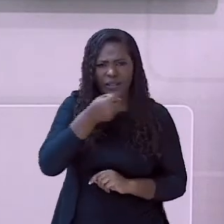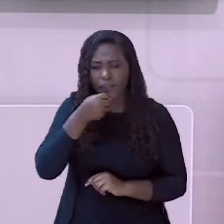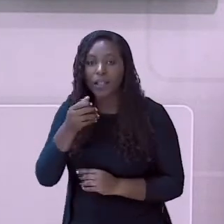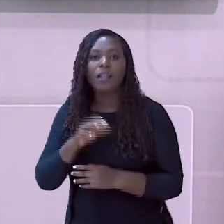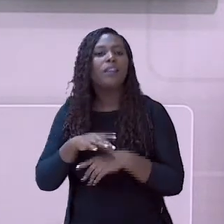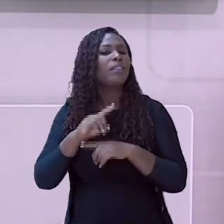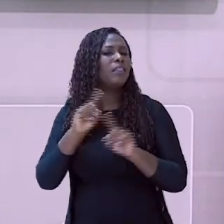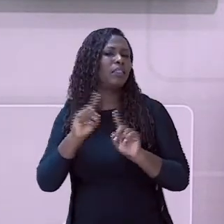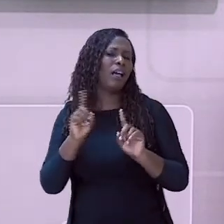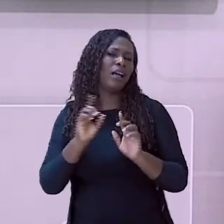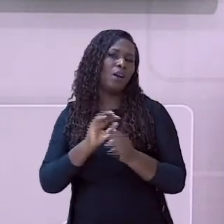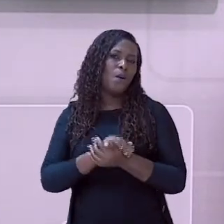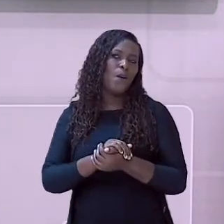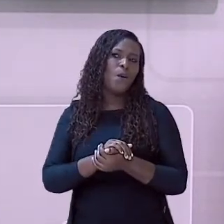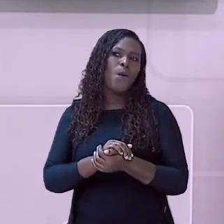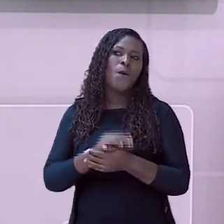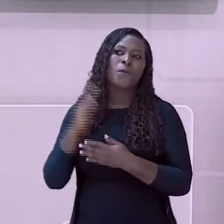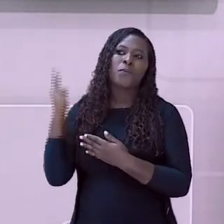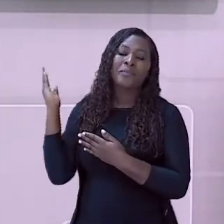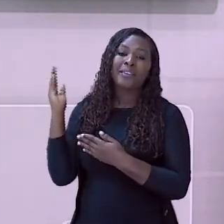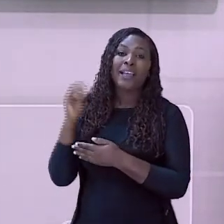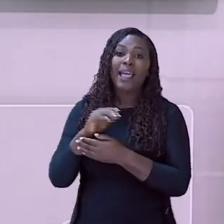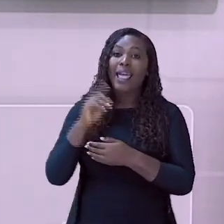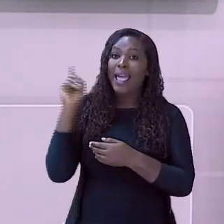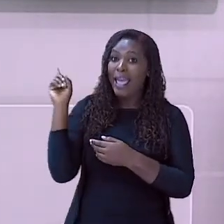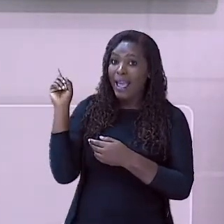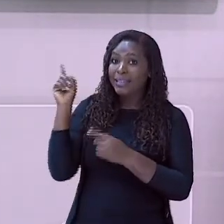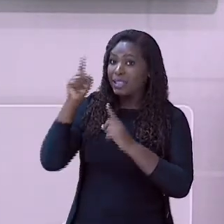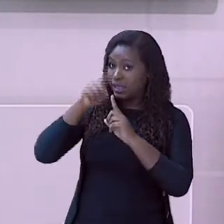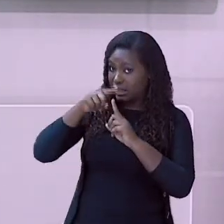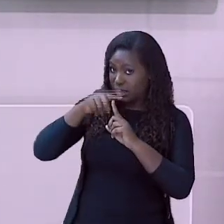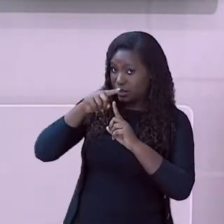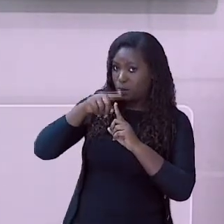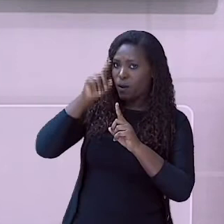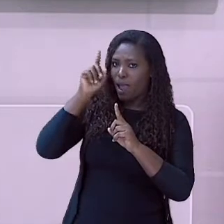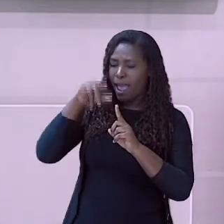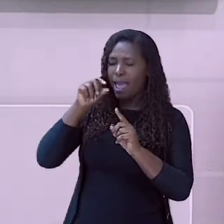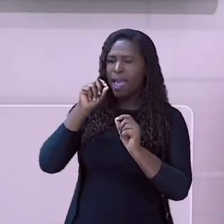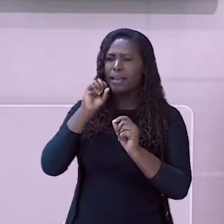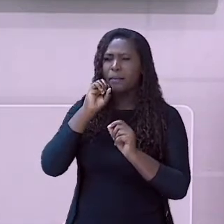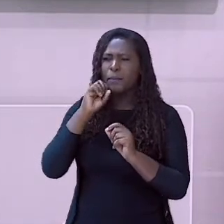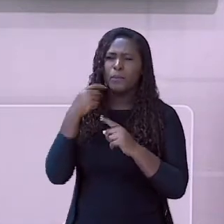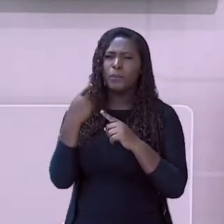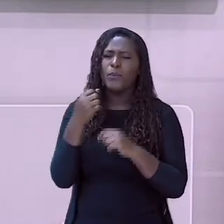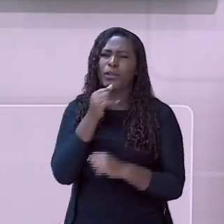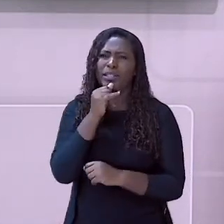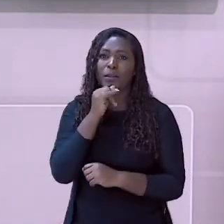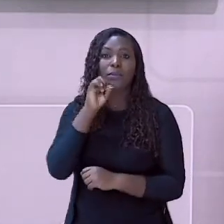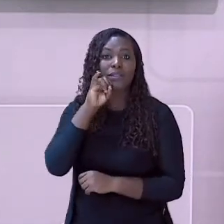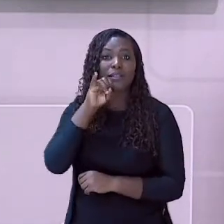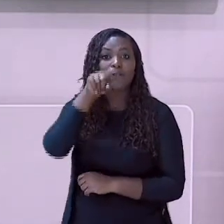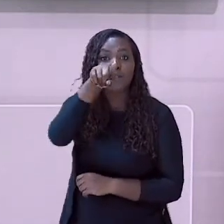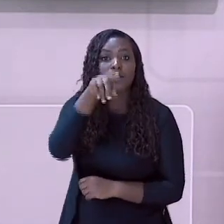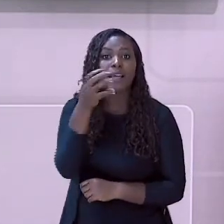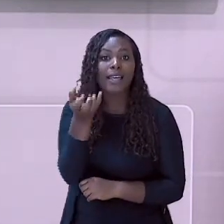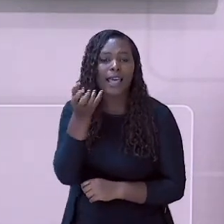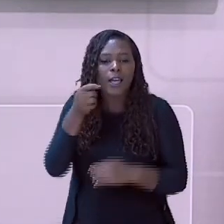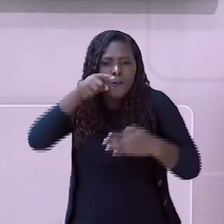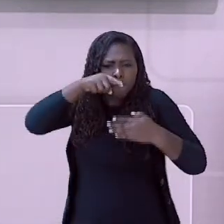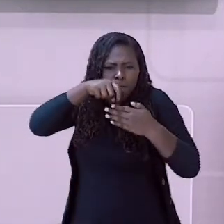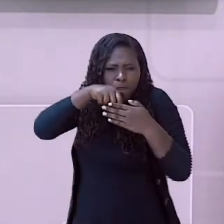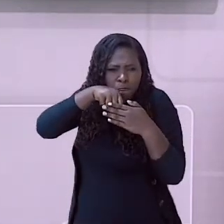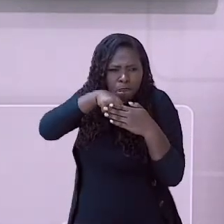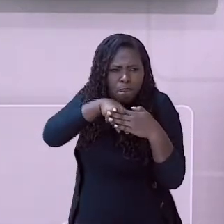assunto. Ela é feita pelo profissional da área de atuação. Eu citei o profissional aqui? Não, eu não citei por